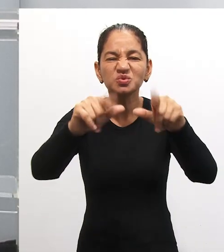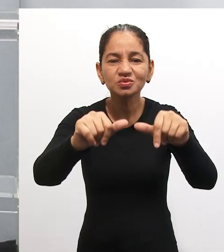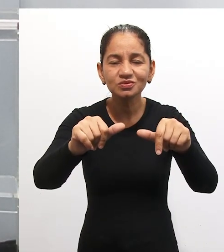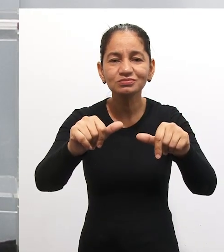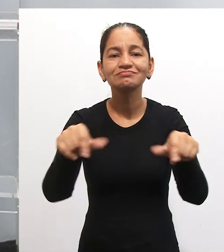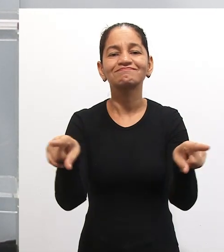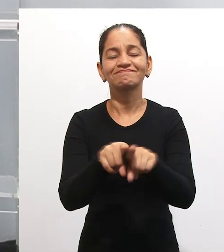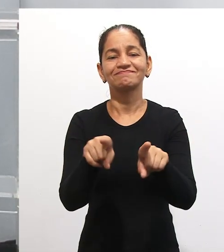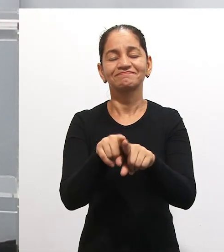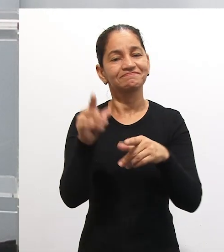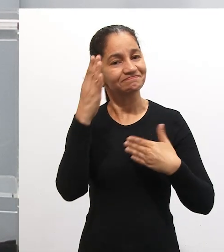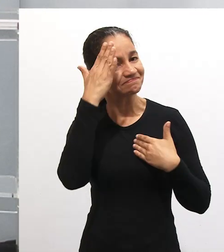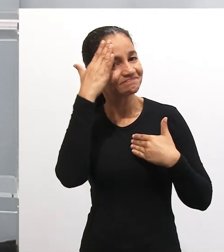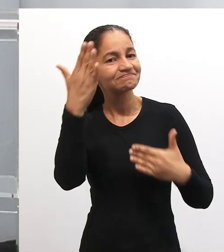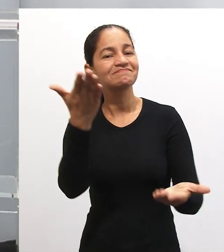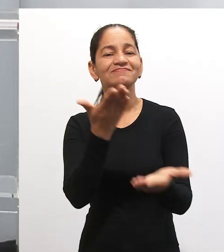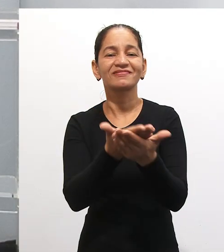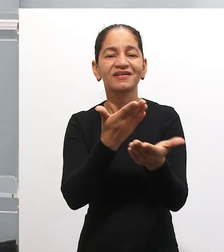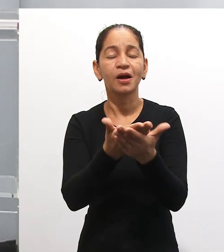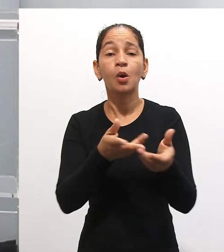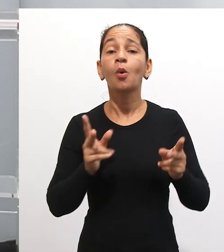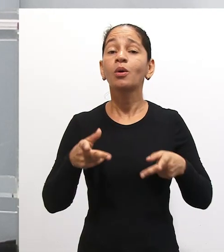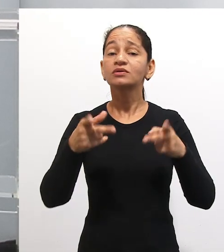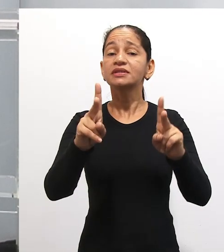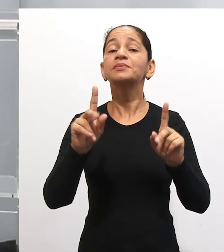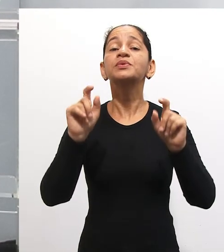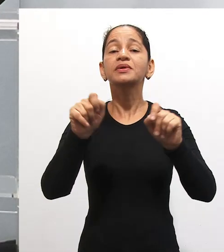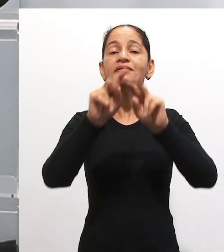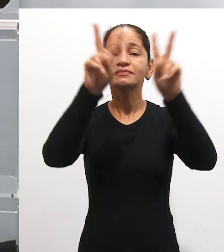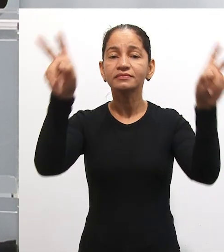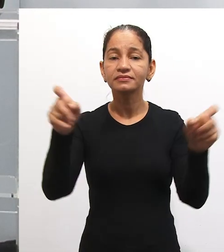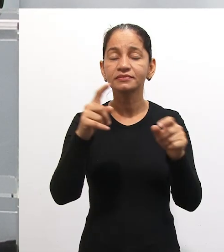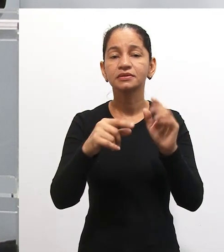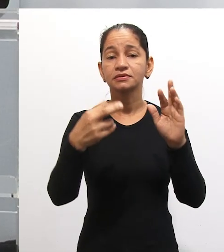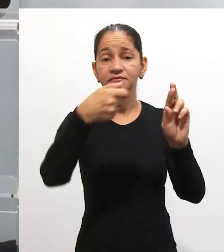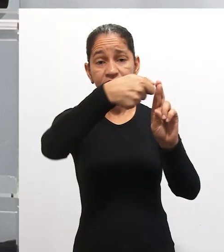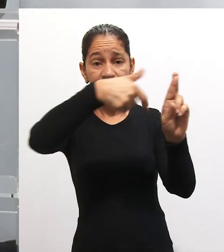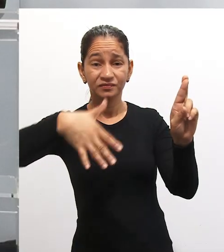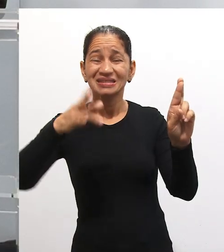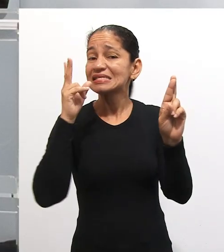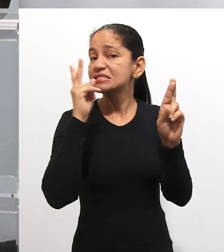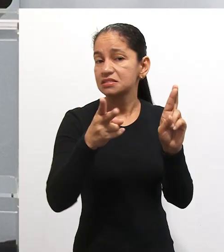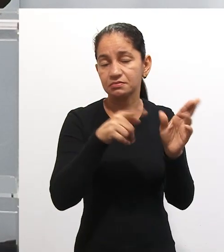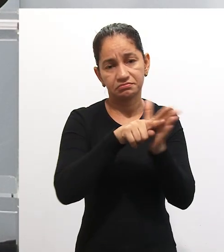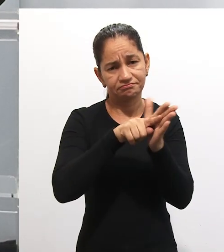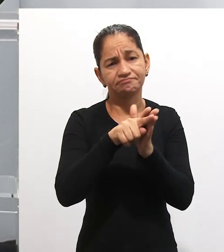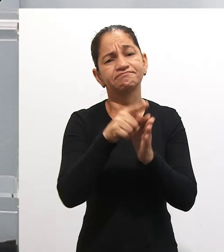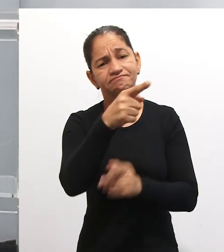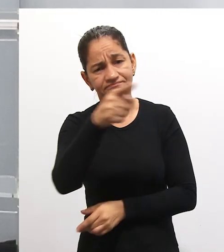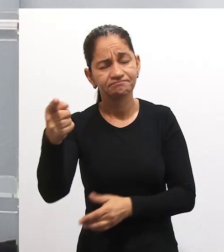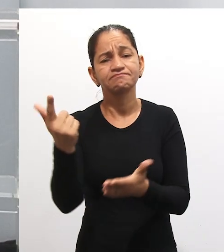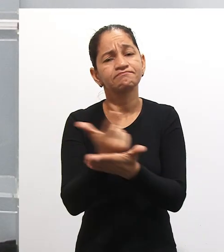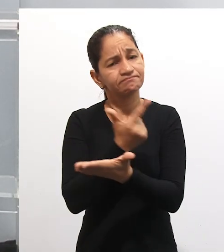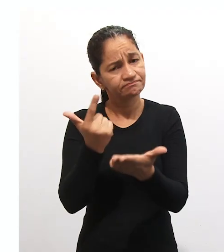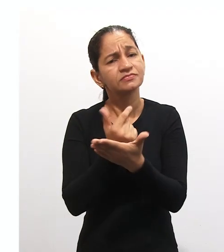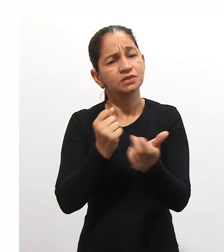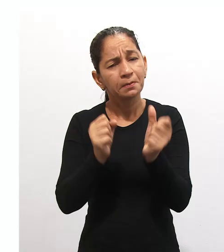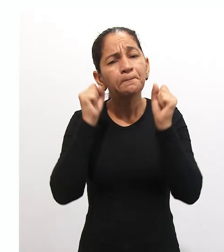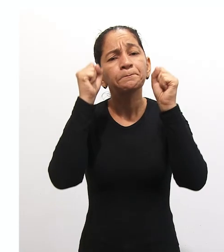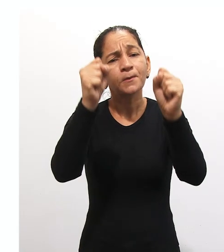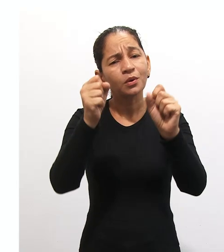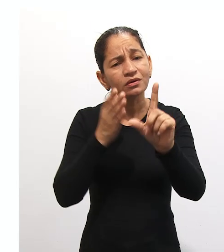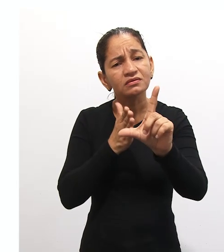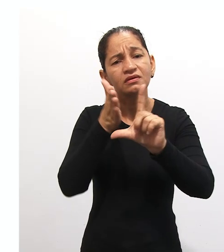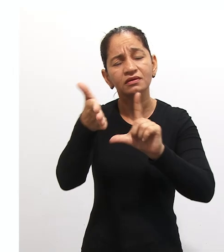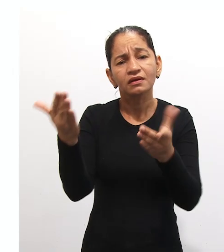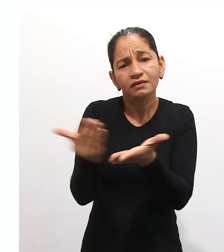a nossa aula, tá certo? Eu sempre enfatizo a importância das referências desses livros que a gente pode ter acesso em